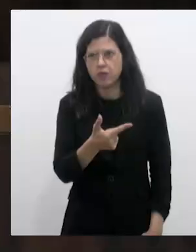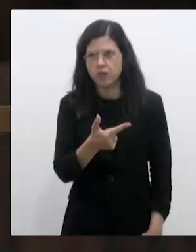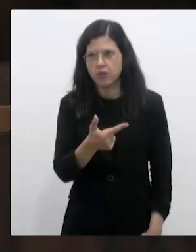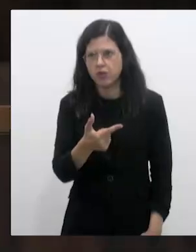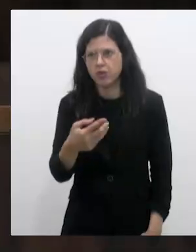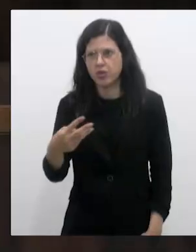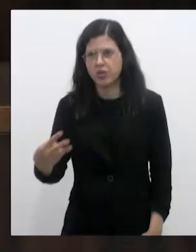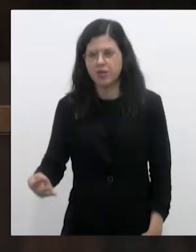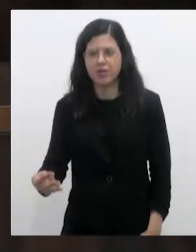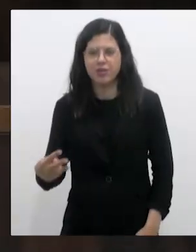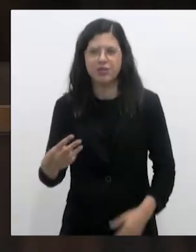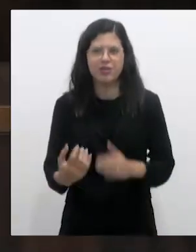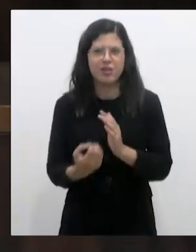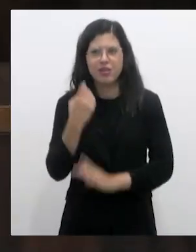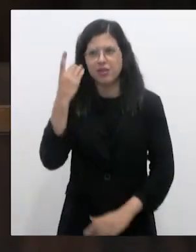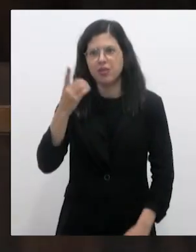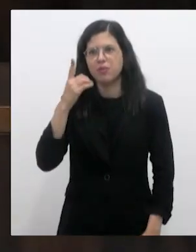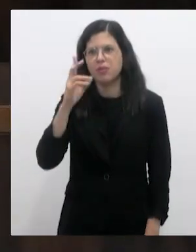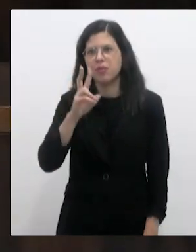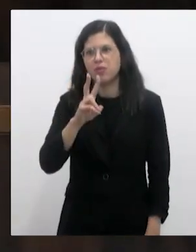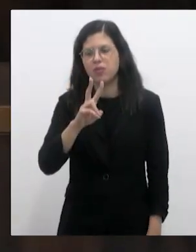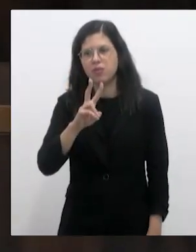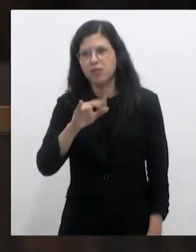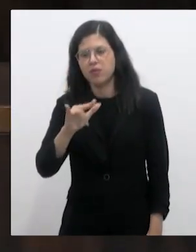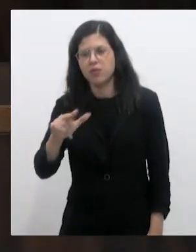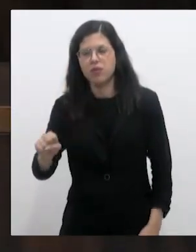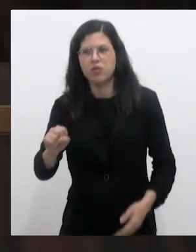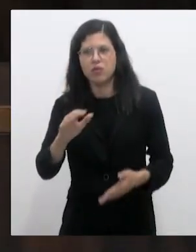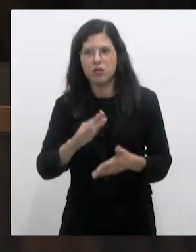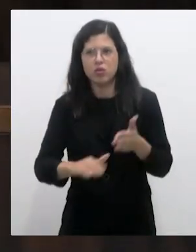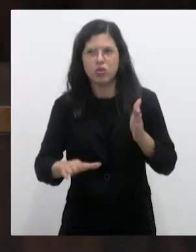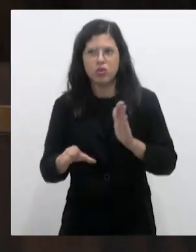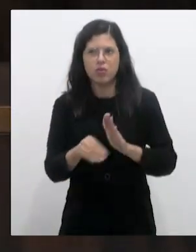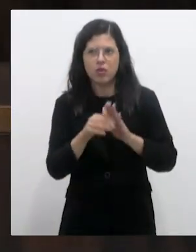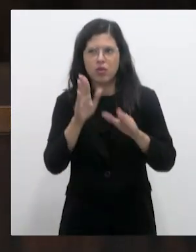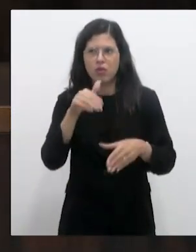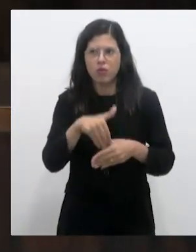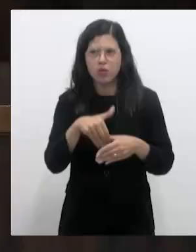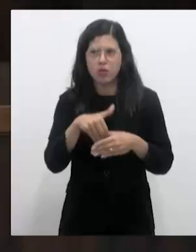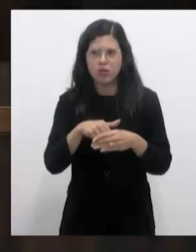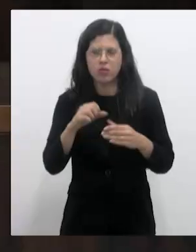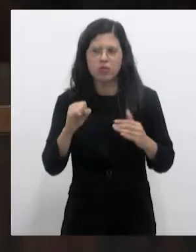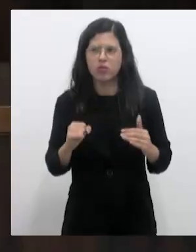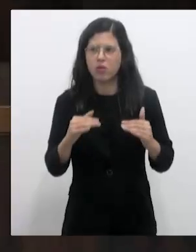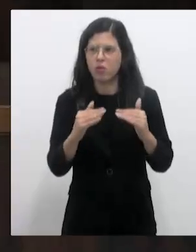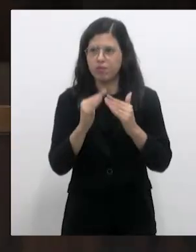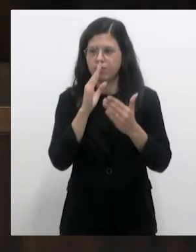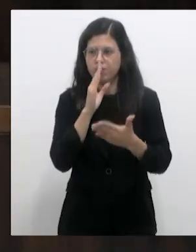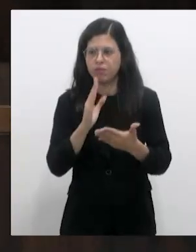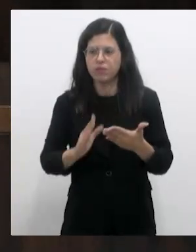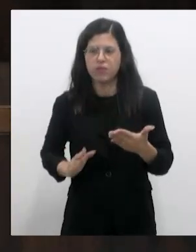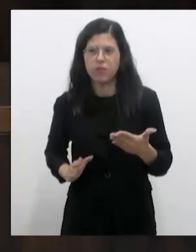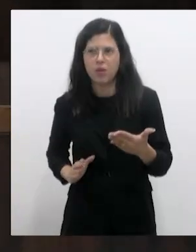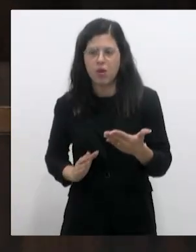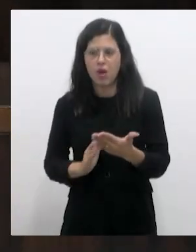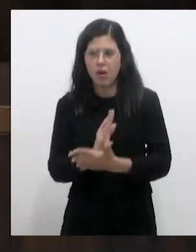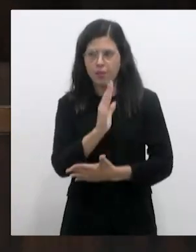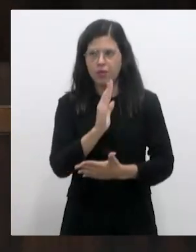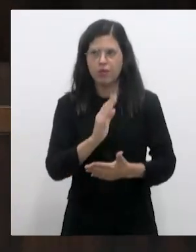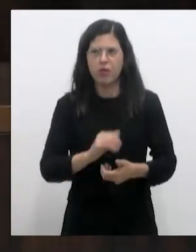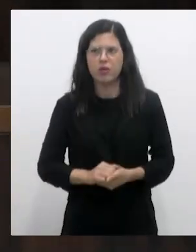Vinícius Cozzolino, retirando a emenda. Em votação. Os senhores que aprovam, permaneçam como